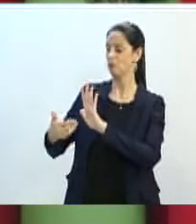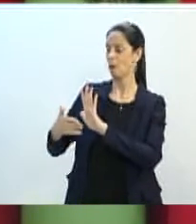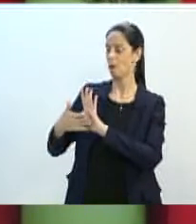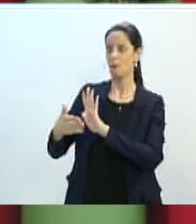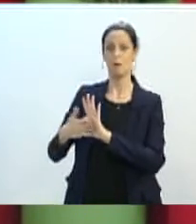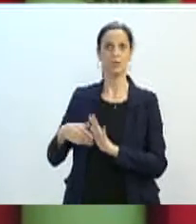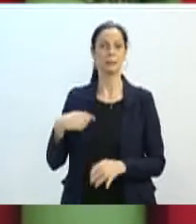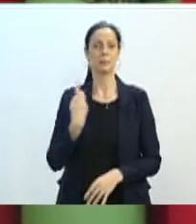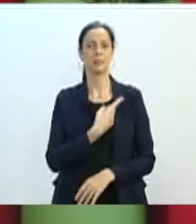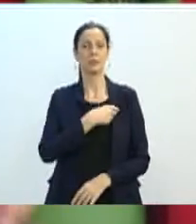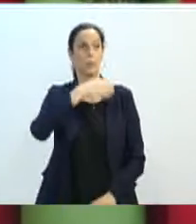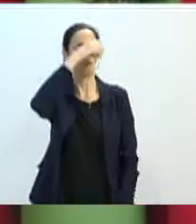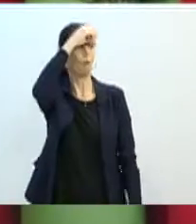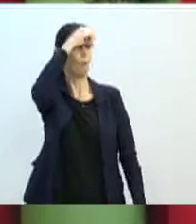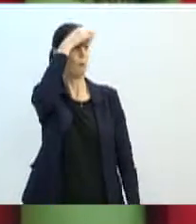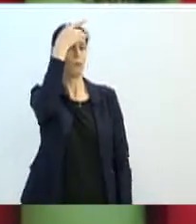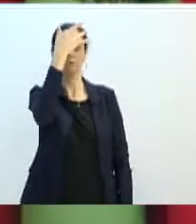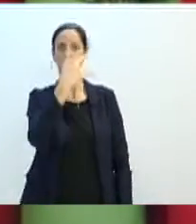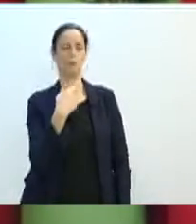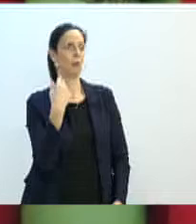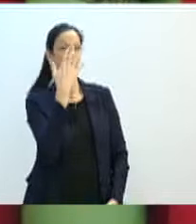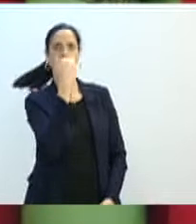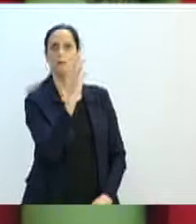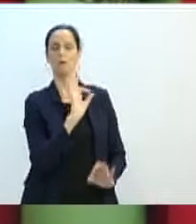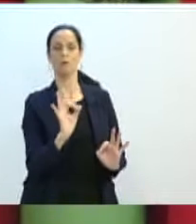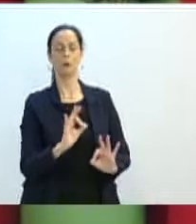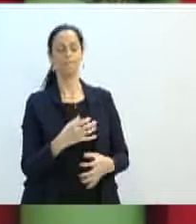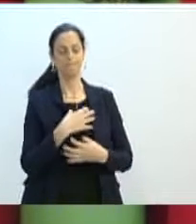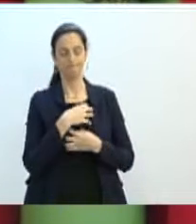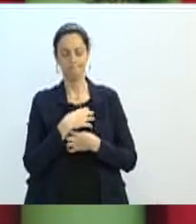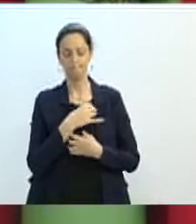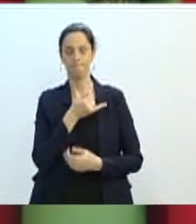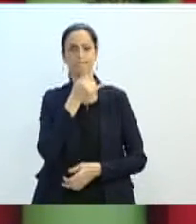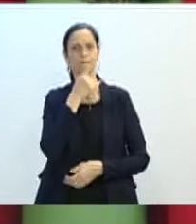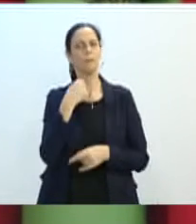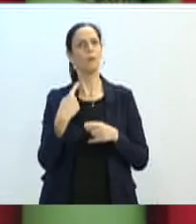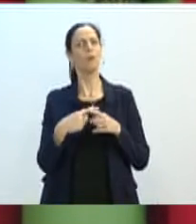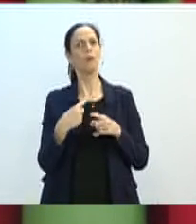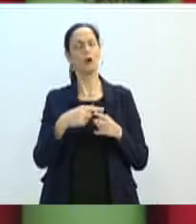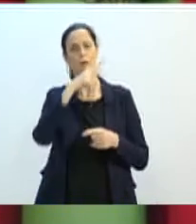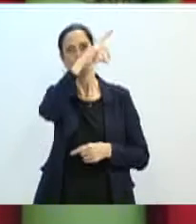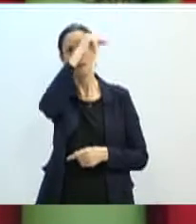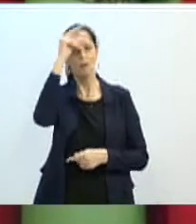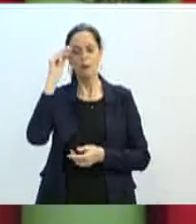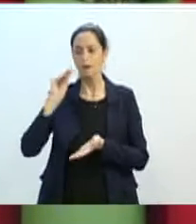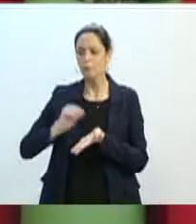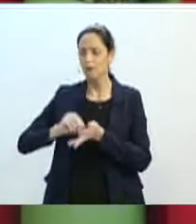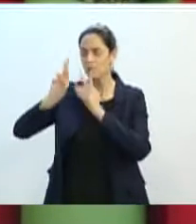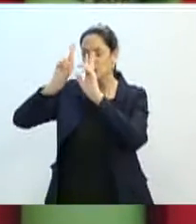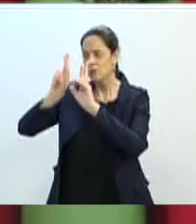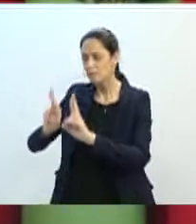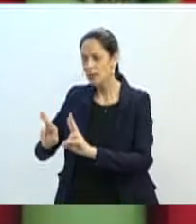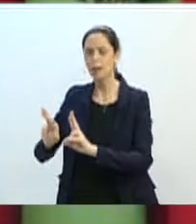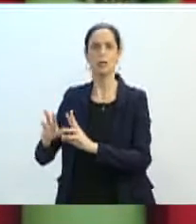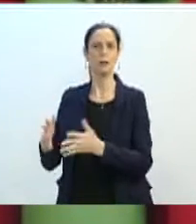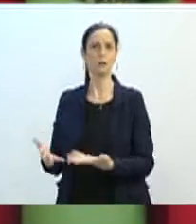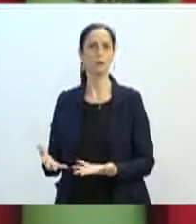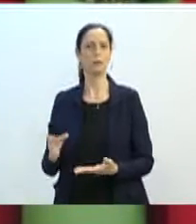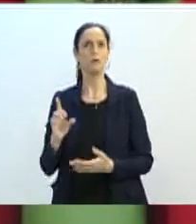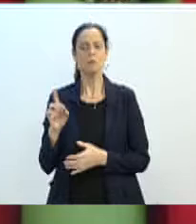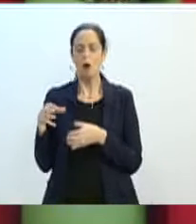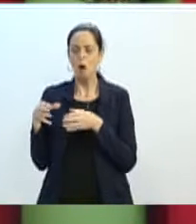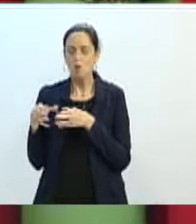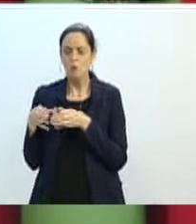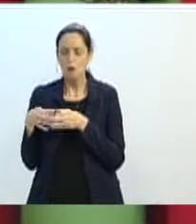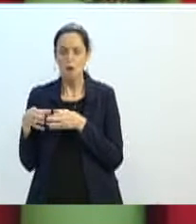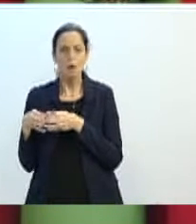relação e servidores é lamentável lastimável que isso aconteça que não tem o respeito com os 15 parlamentares aqui porque a gente também quer saber as